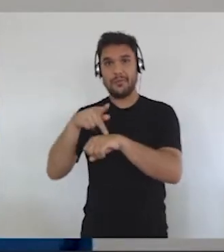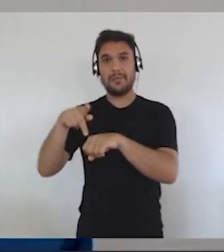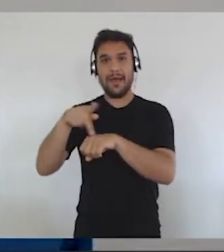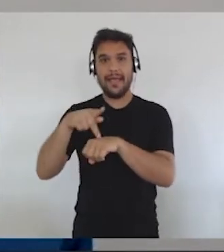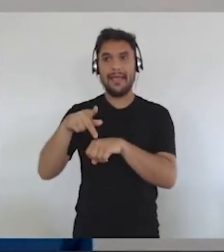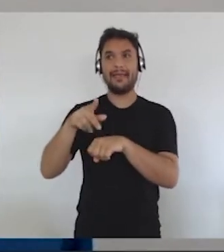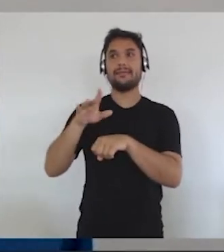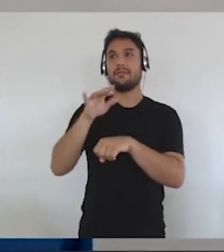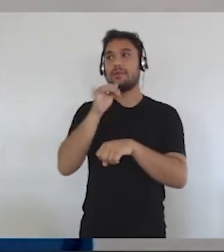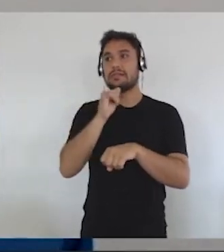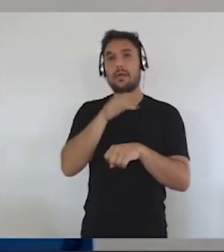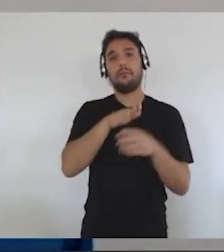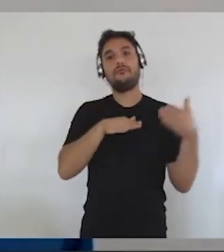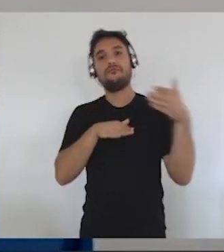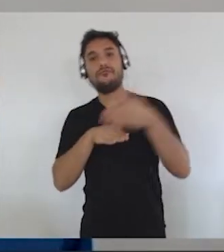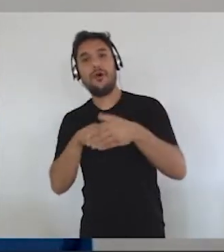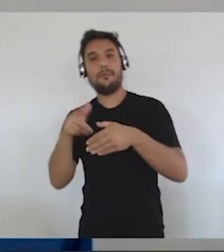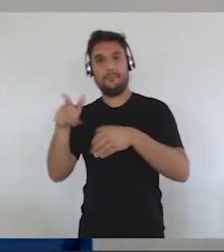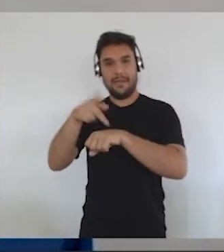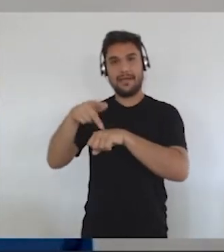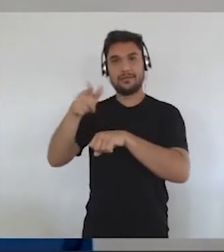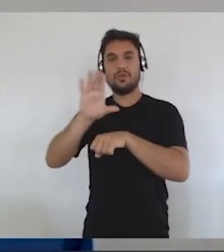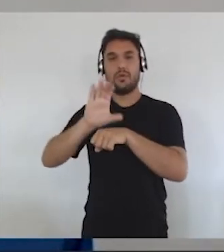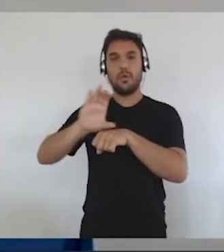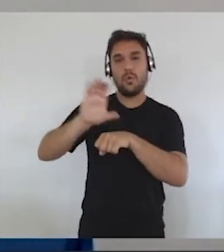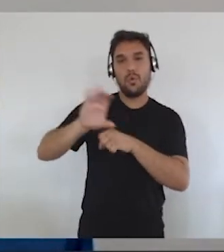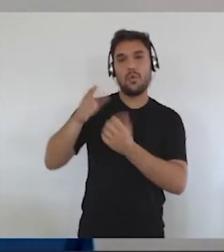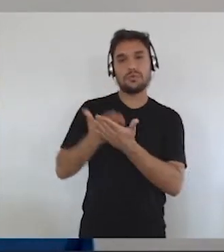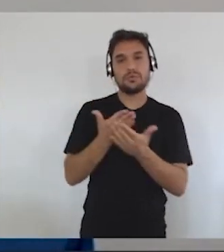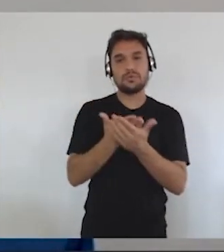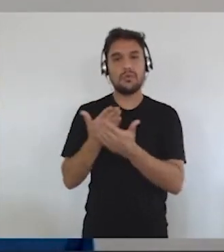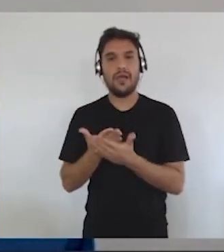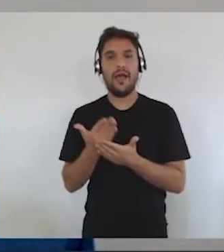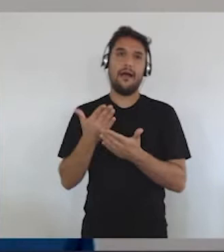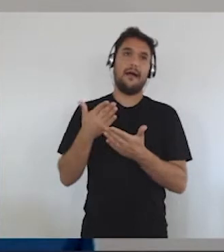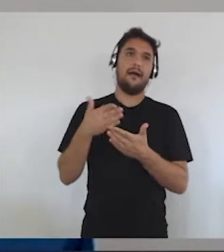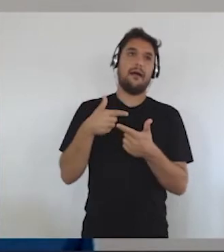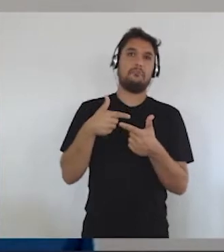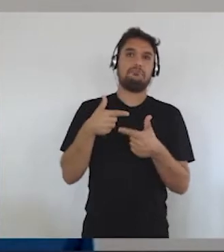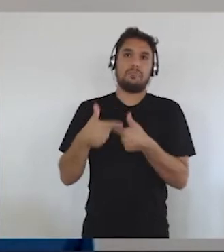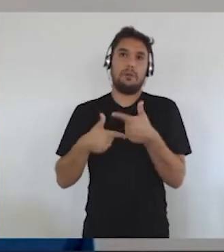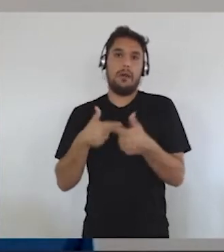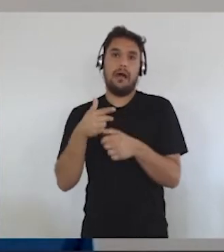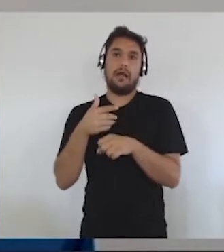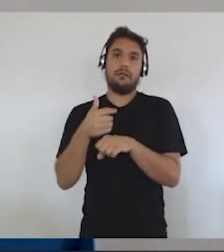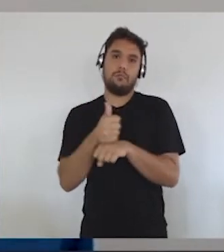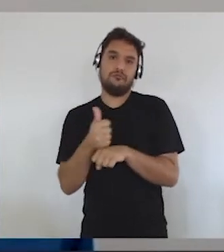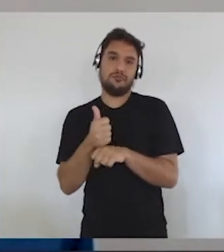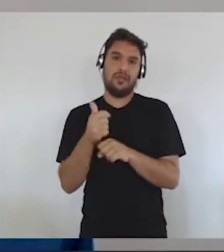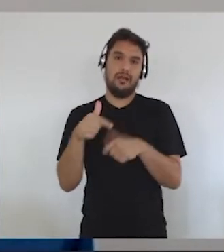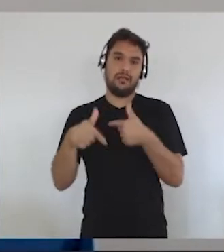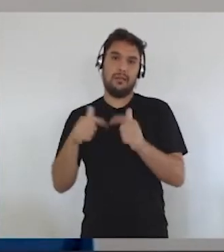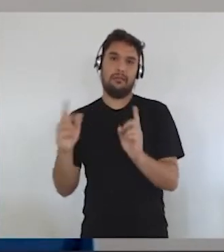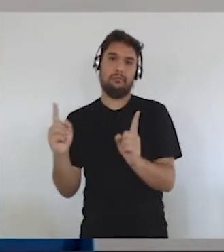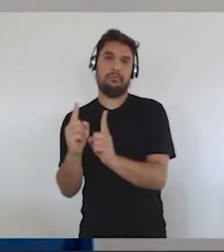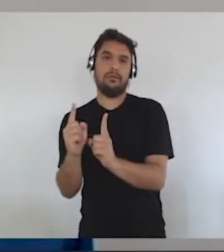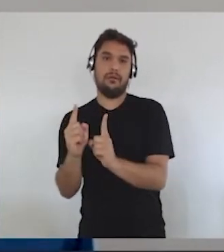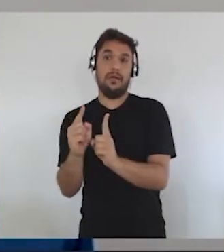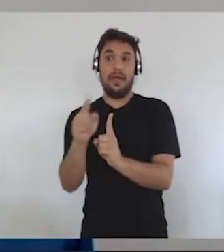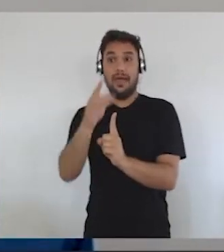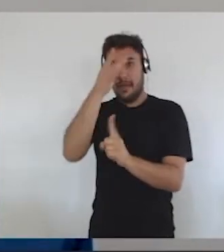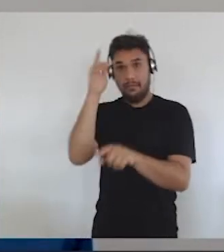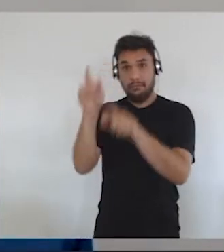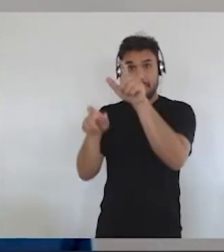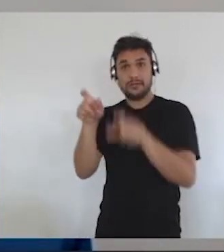realizando cursos, fazendo um período de atividades profissionais de curta duração, regressarem